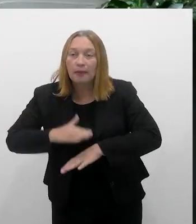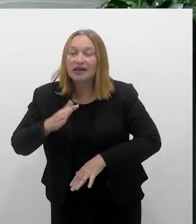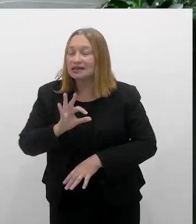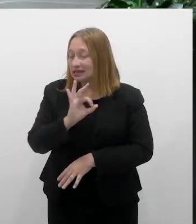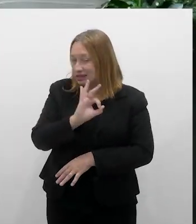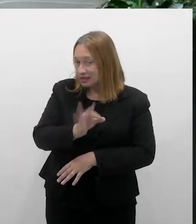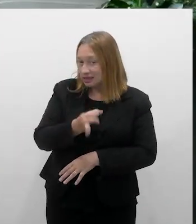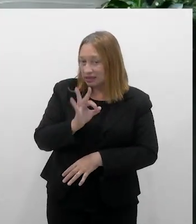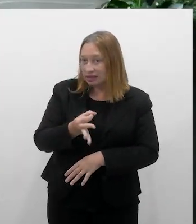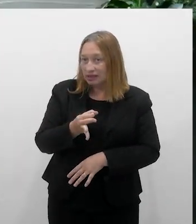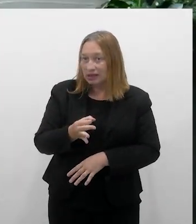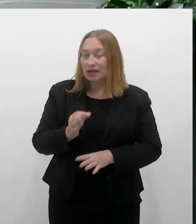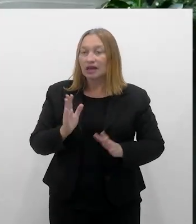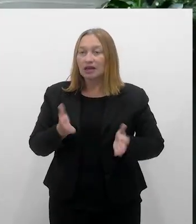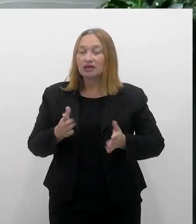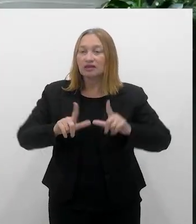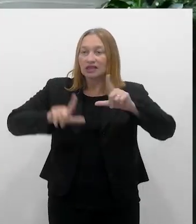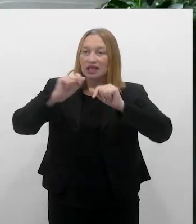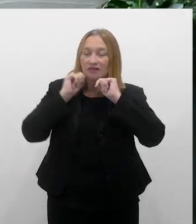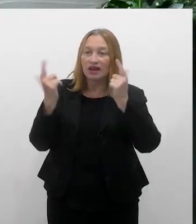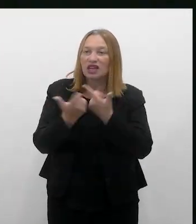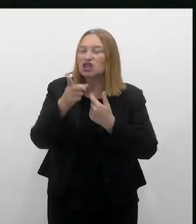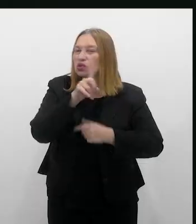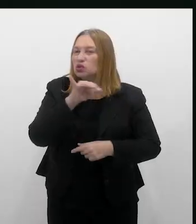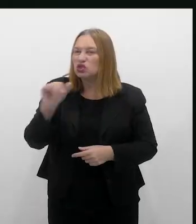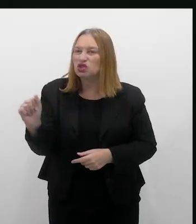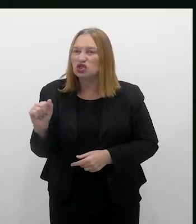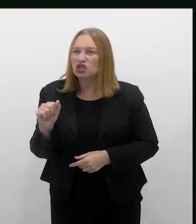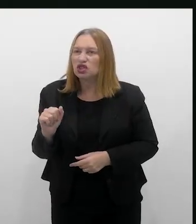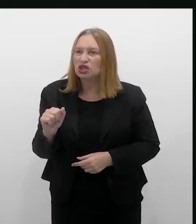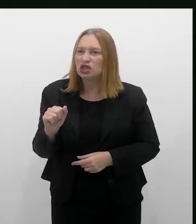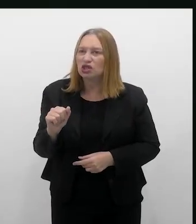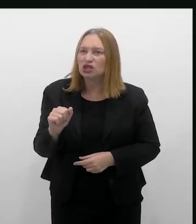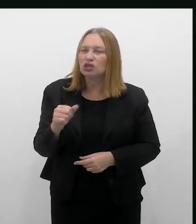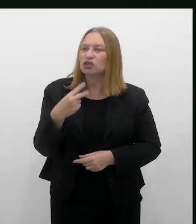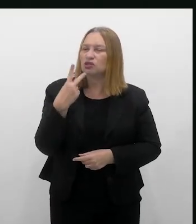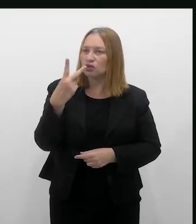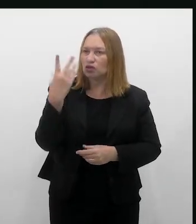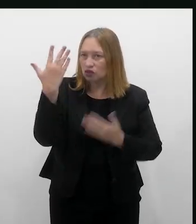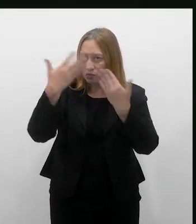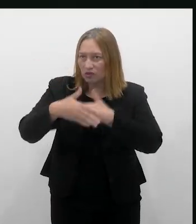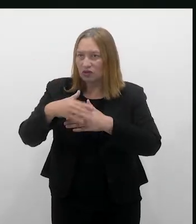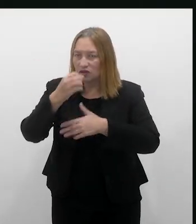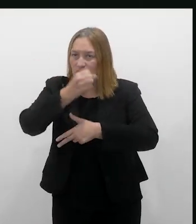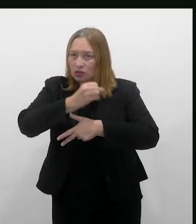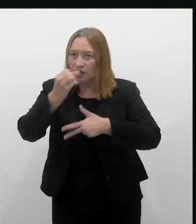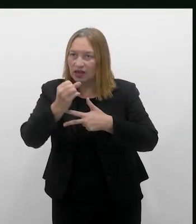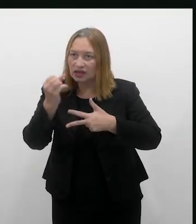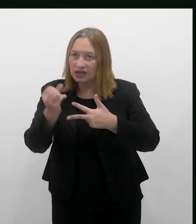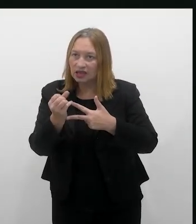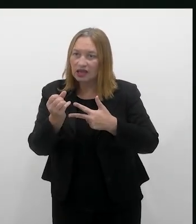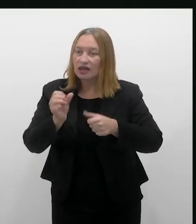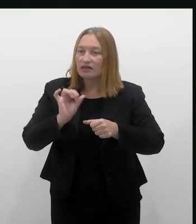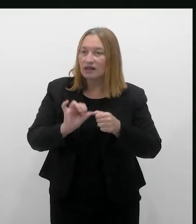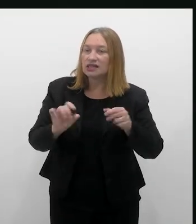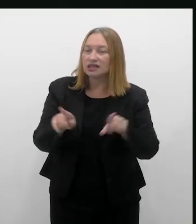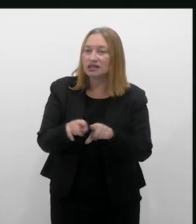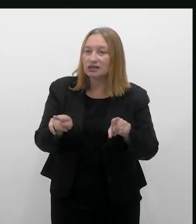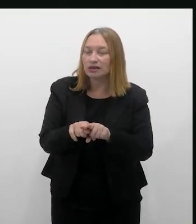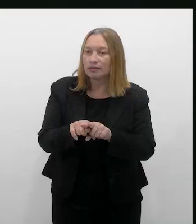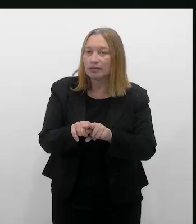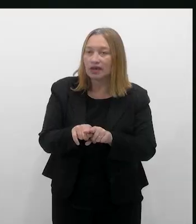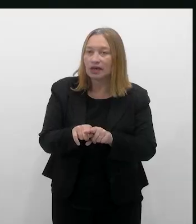mais. Exatamente. Isso. E a gente vai estar aqui com a TV Alerj no dia dos 2 provões do Enem,